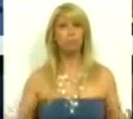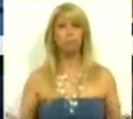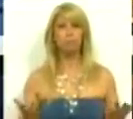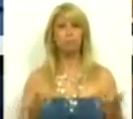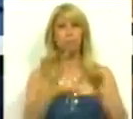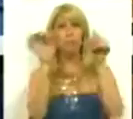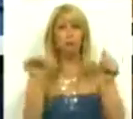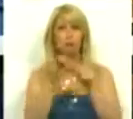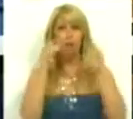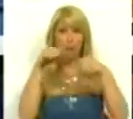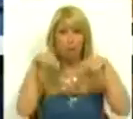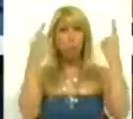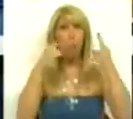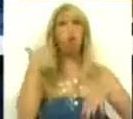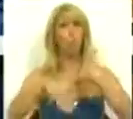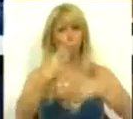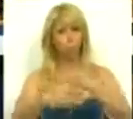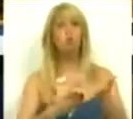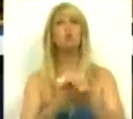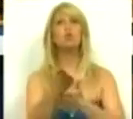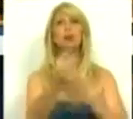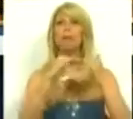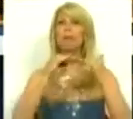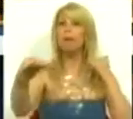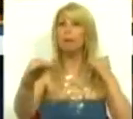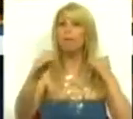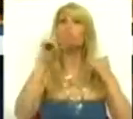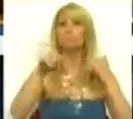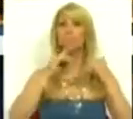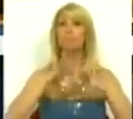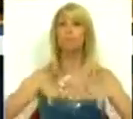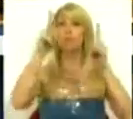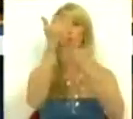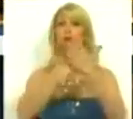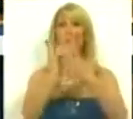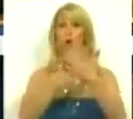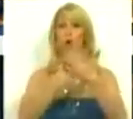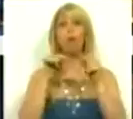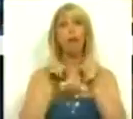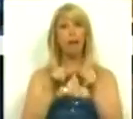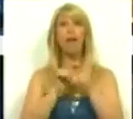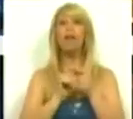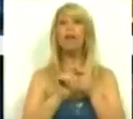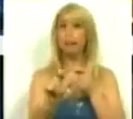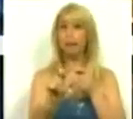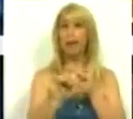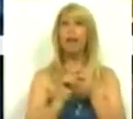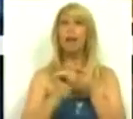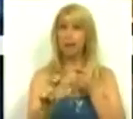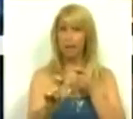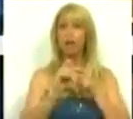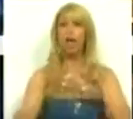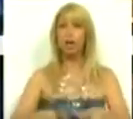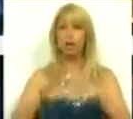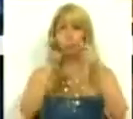significa sistemas públicos sustentáveis. E isso significa crescimento económico. E é nesta linha de